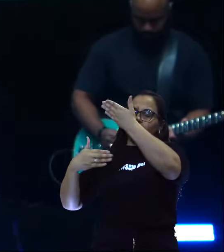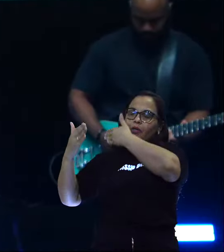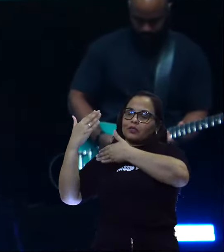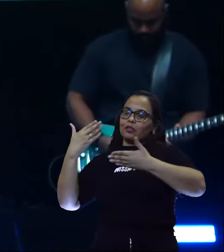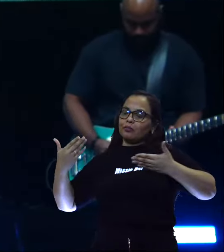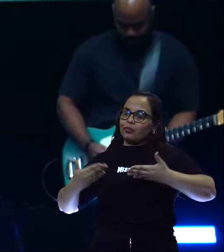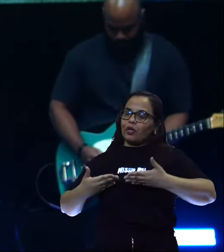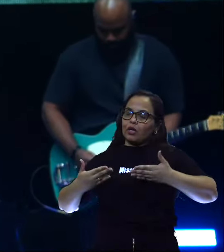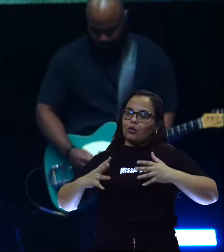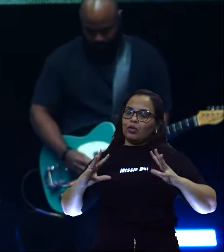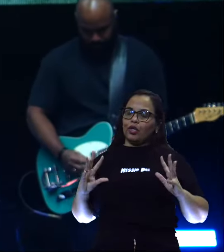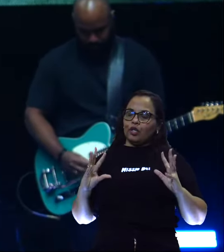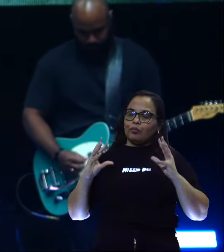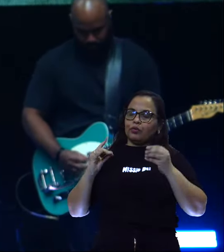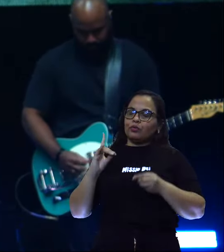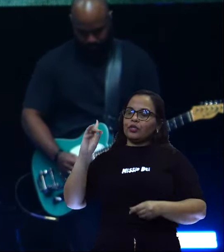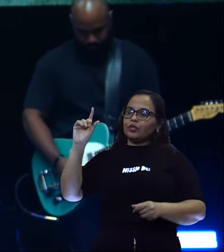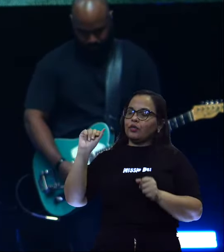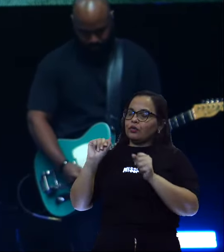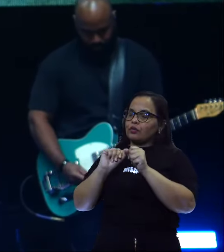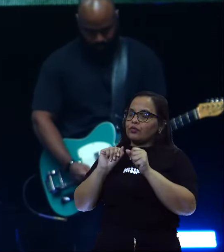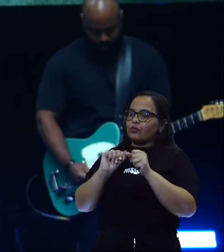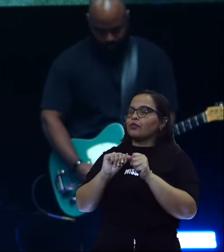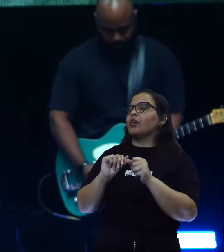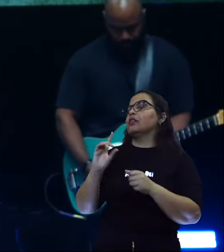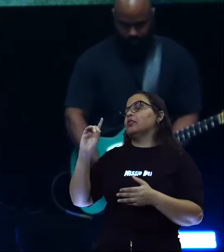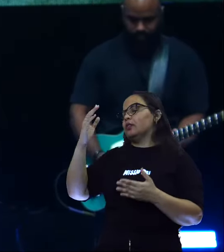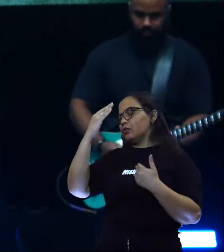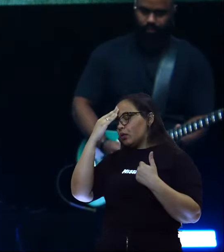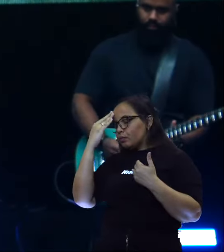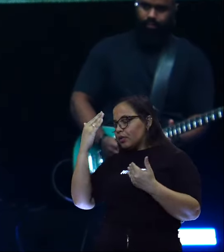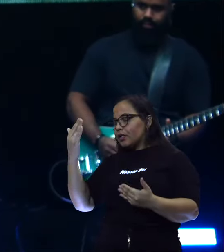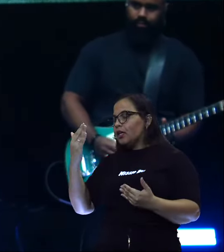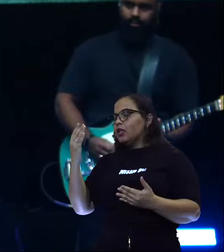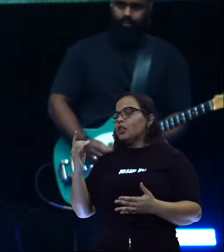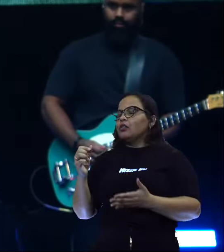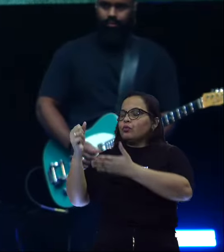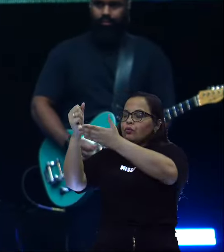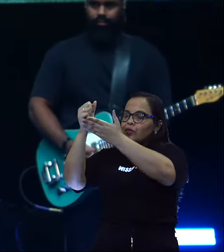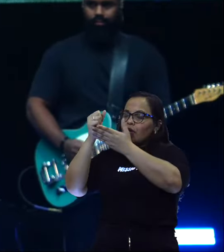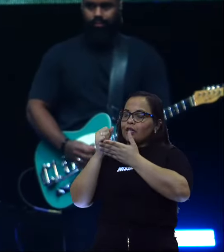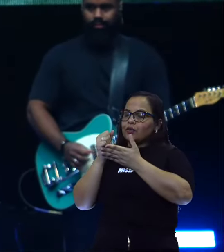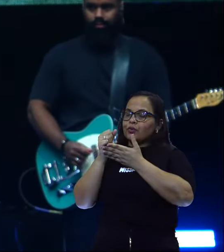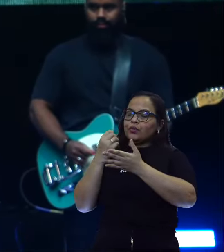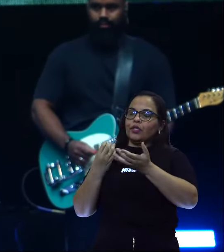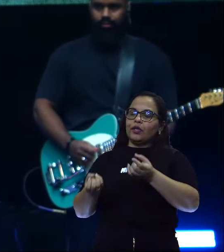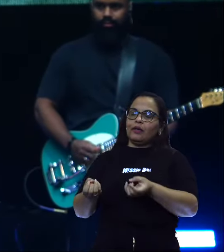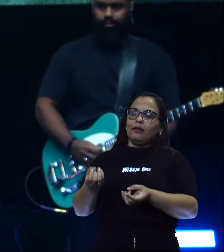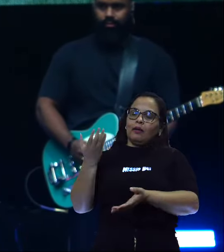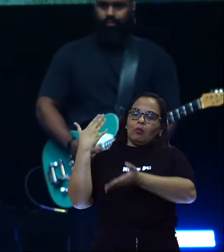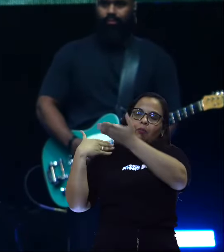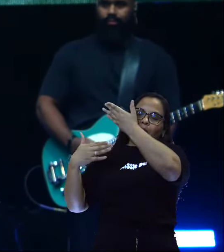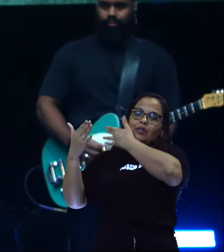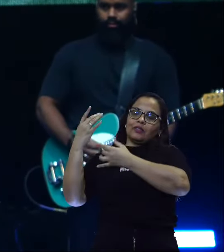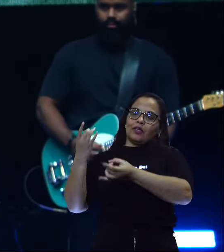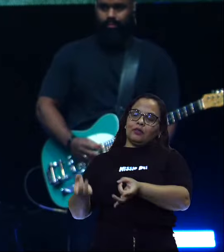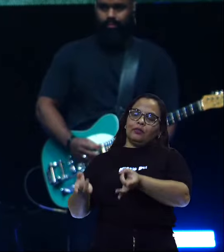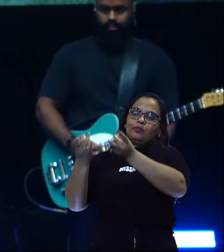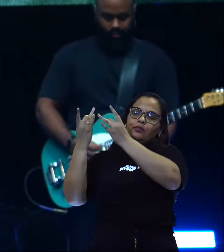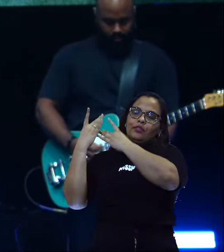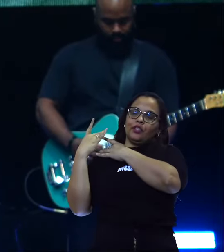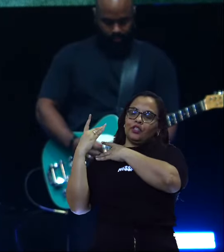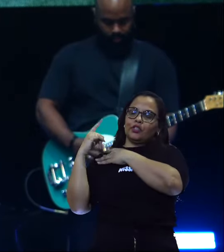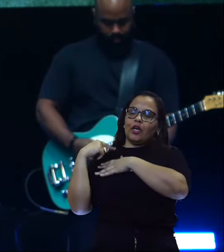nos permita nos aprisionarmos ao passado, por melhores tempos que nós já vivemos. Deus, queremos honrar aquilo que recebemos e daqui para